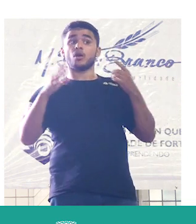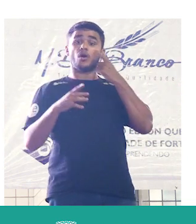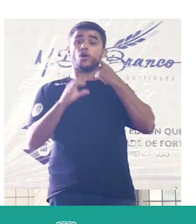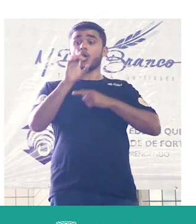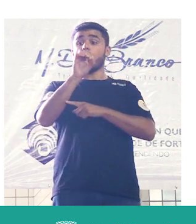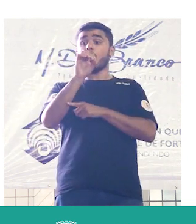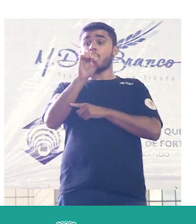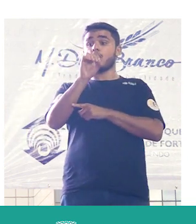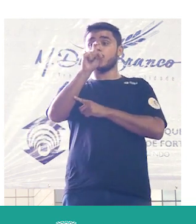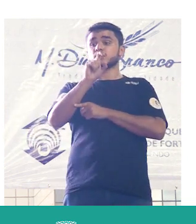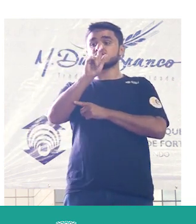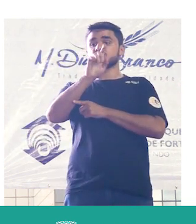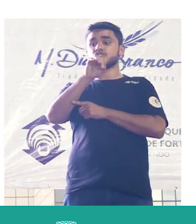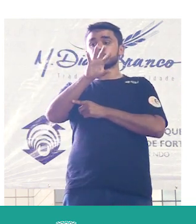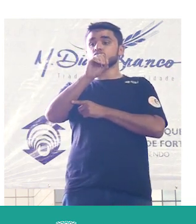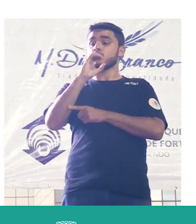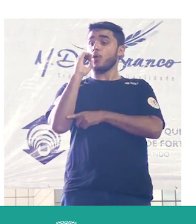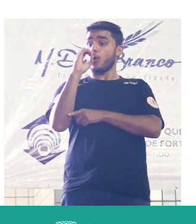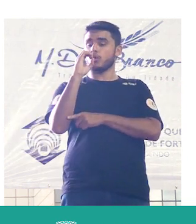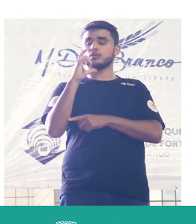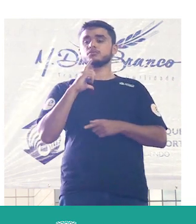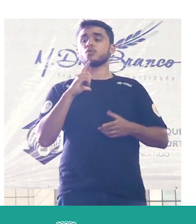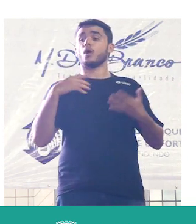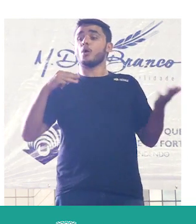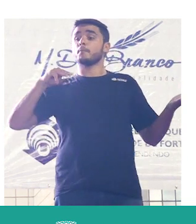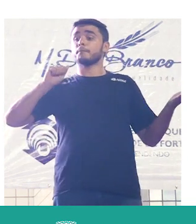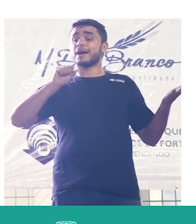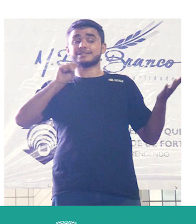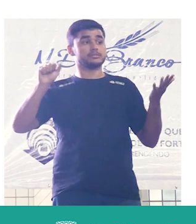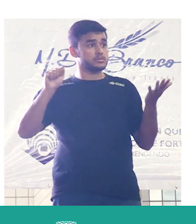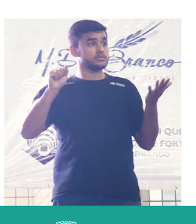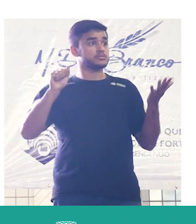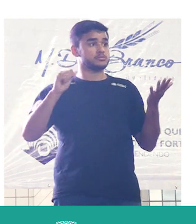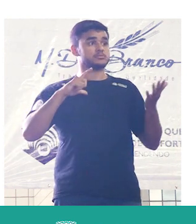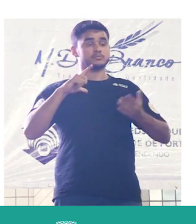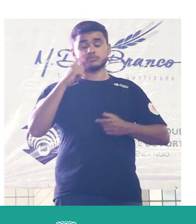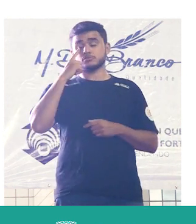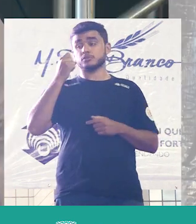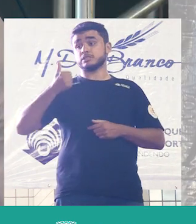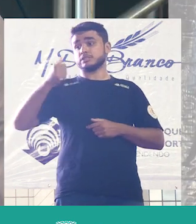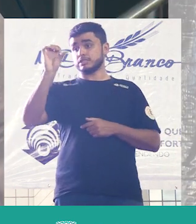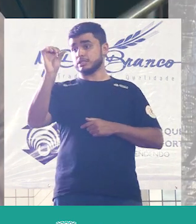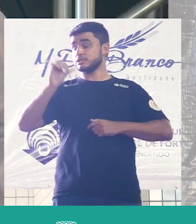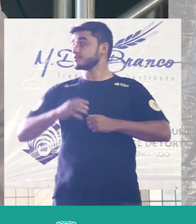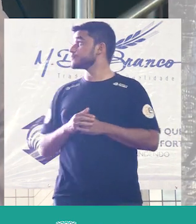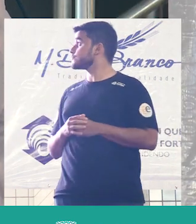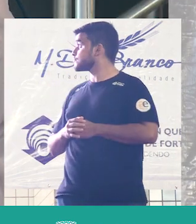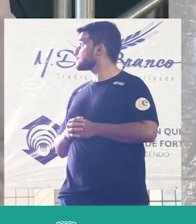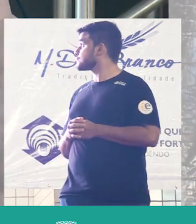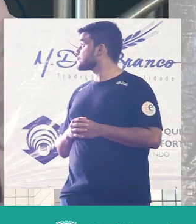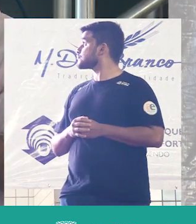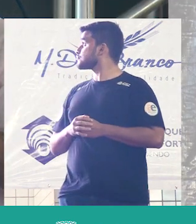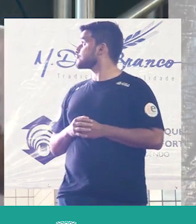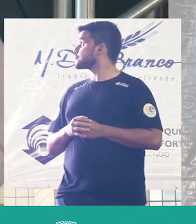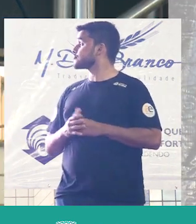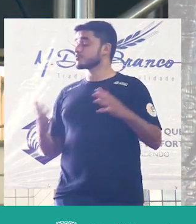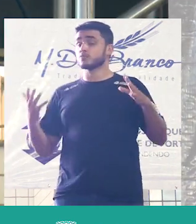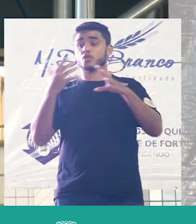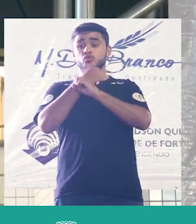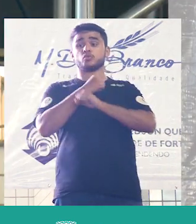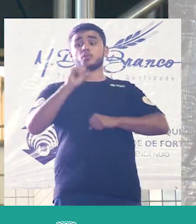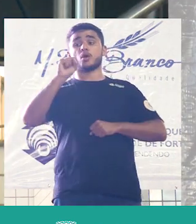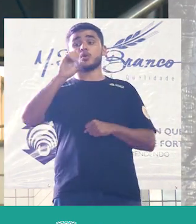16. Se você somar 63,5 ou 64 com 16, vai dar